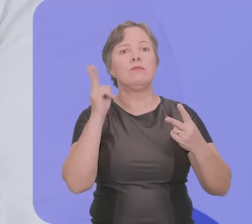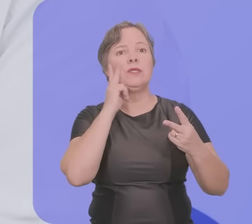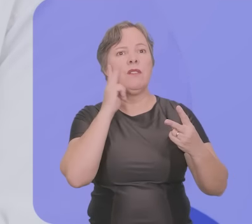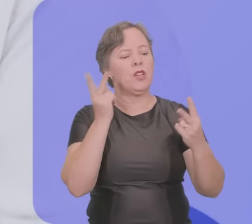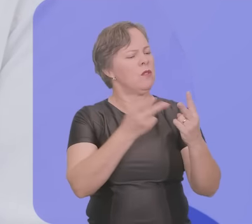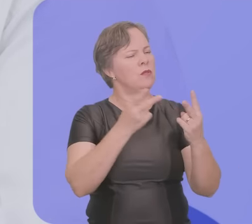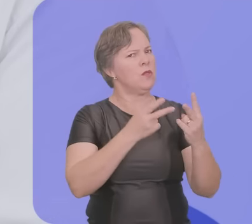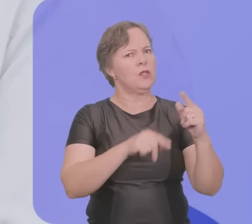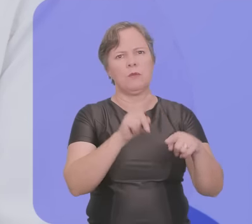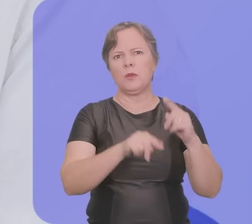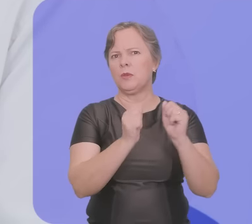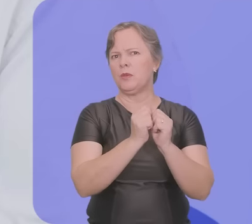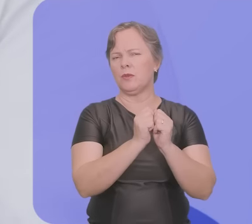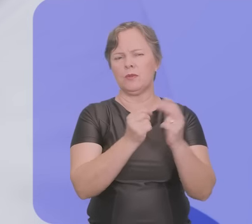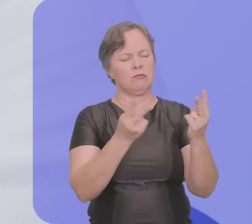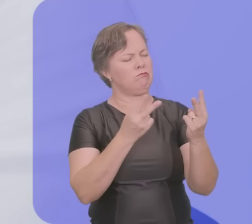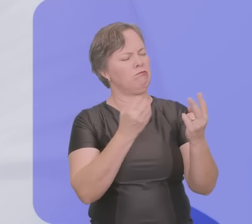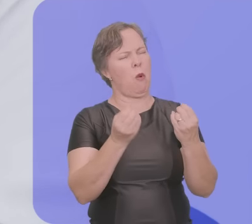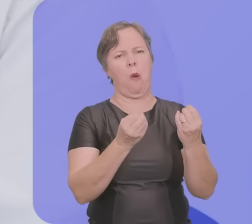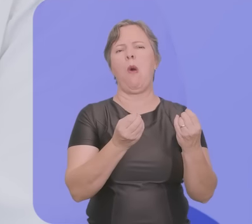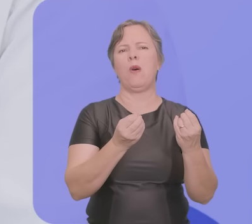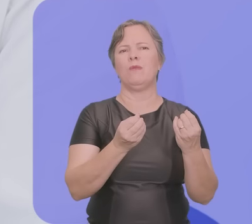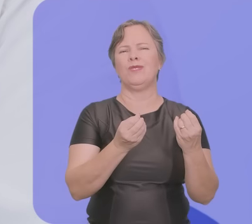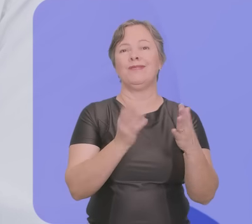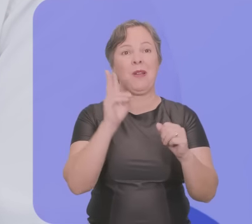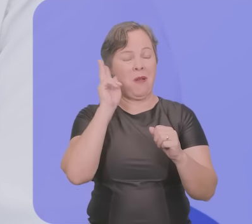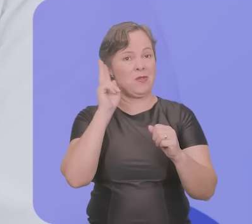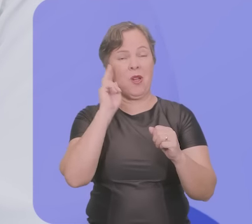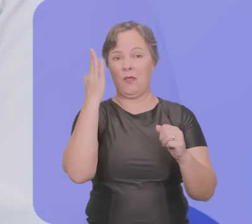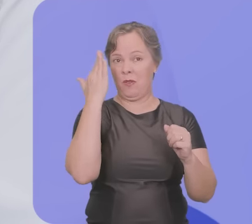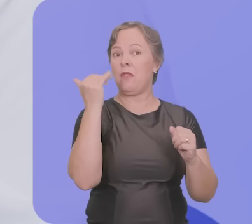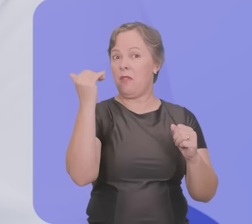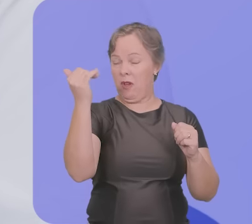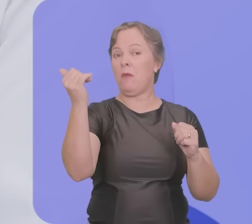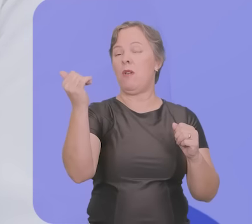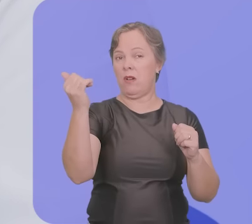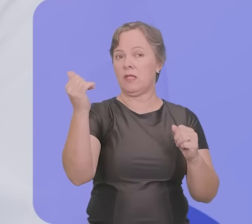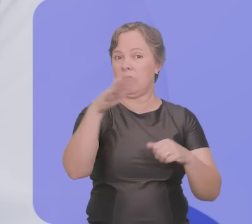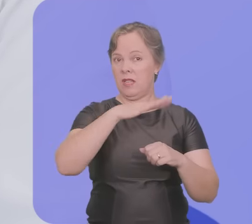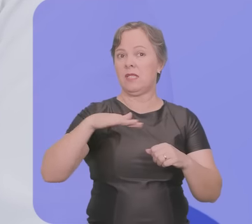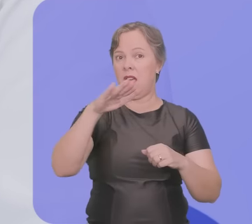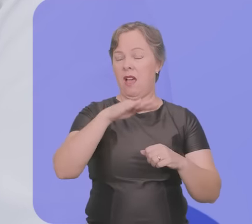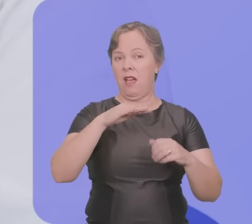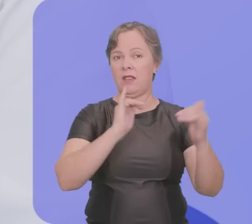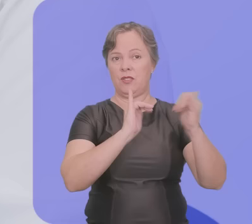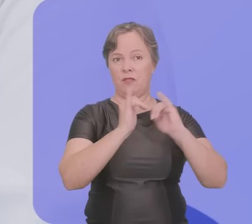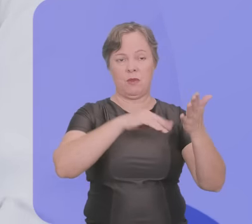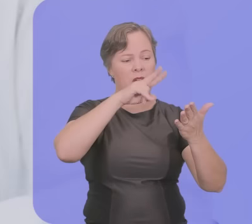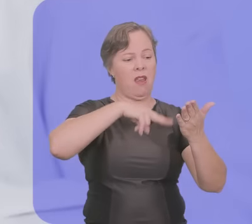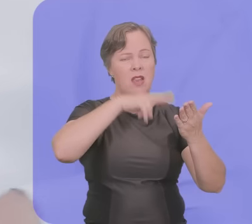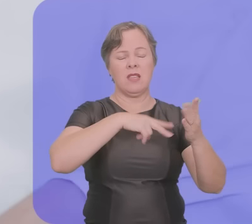conseguir transformar dados brutos em informações úteis e organizar. Então, às vezes em empresas maiores